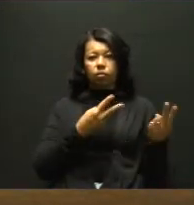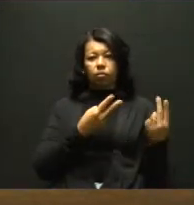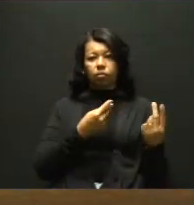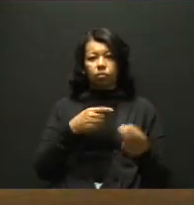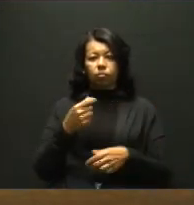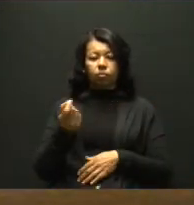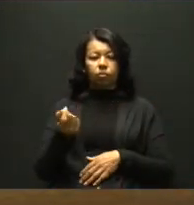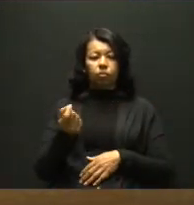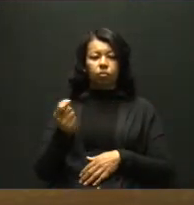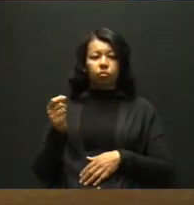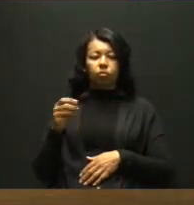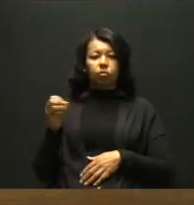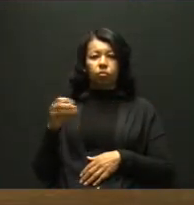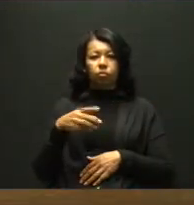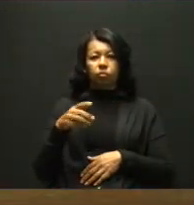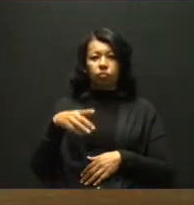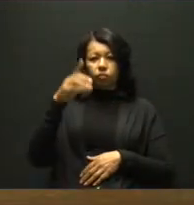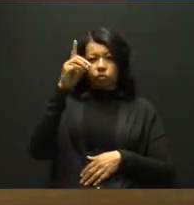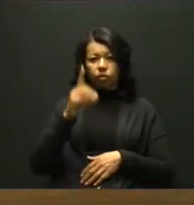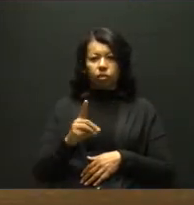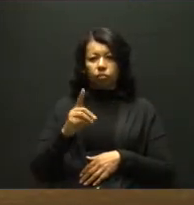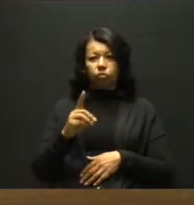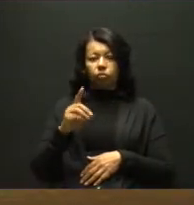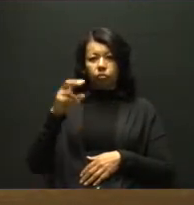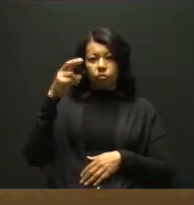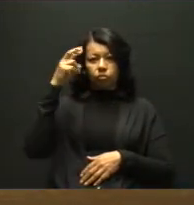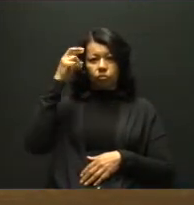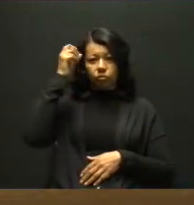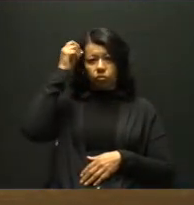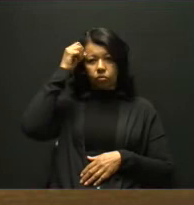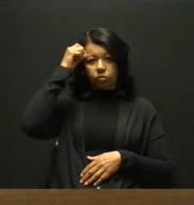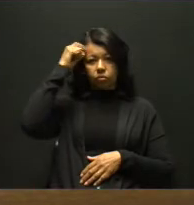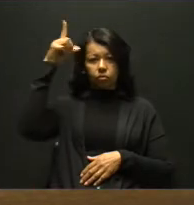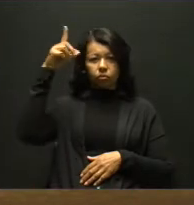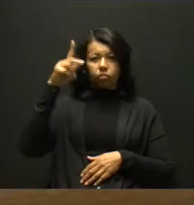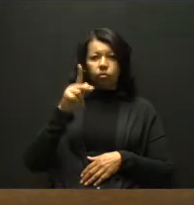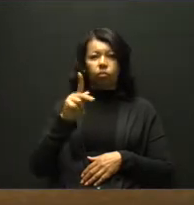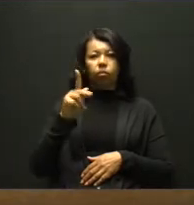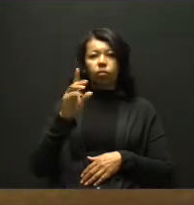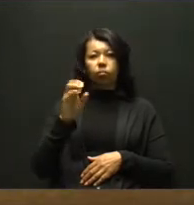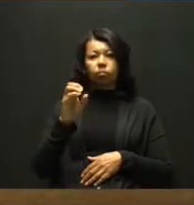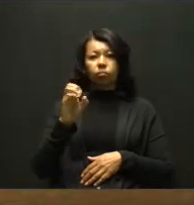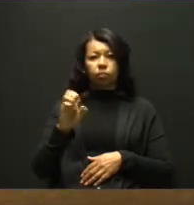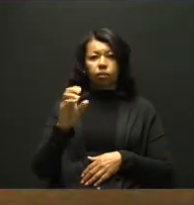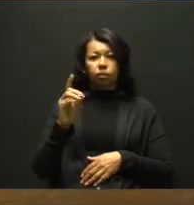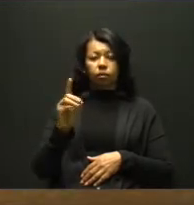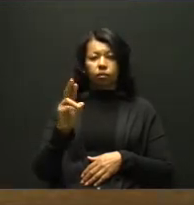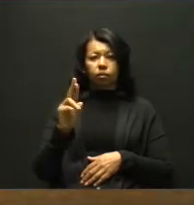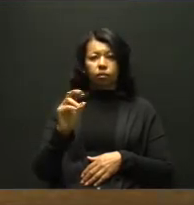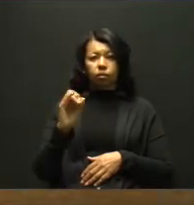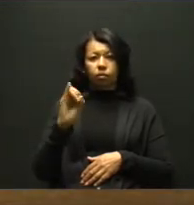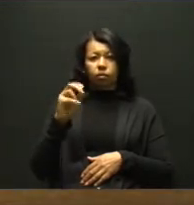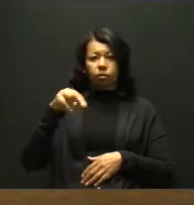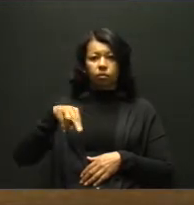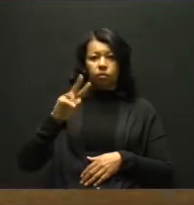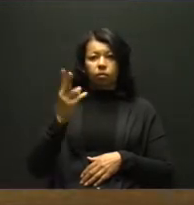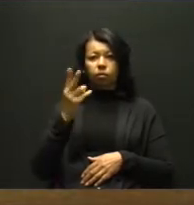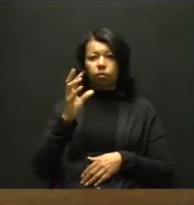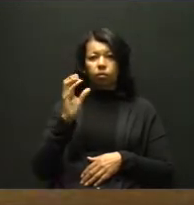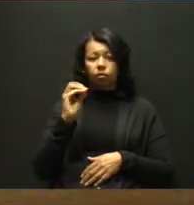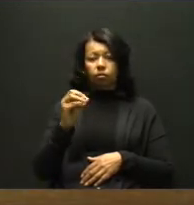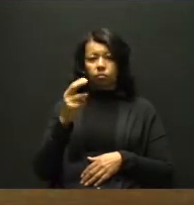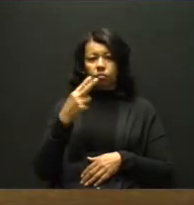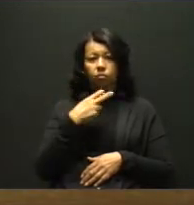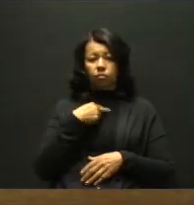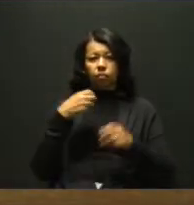do nosso novo diretor de cultura o pedrinho e já ocupando aquele cargo já foi lá fazer a limpeza nas casas de meninas já